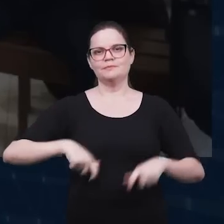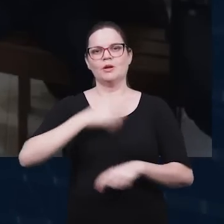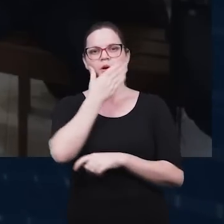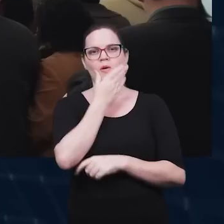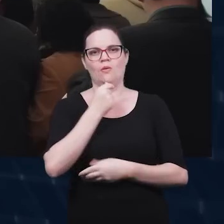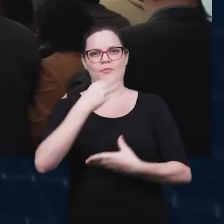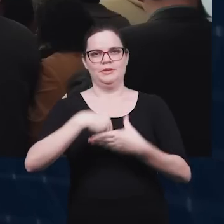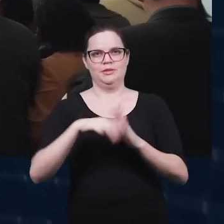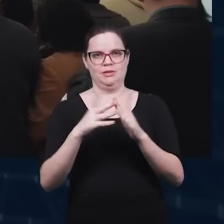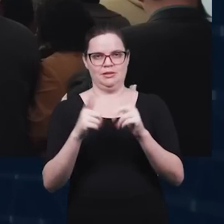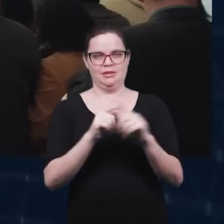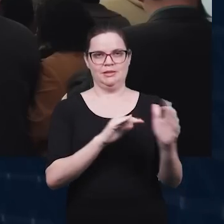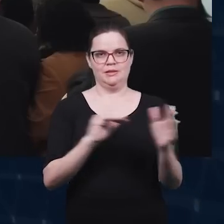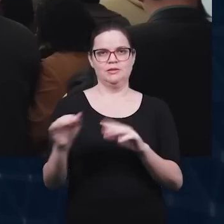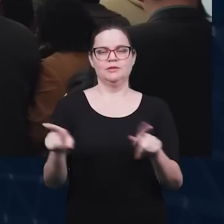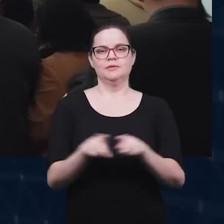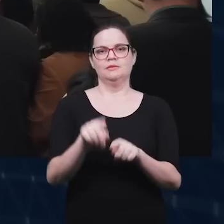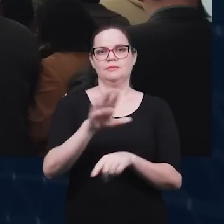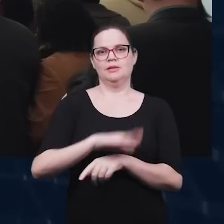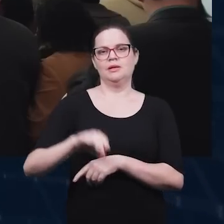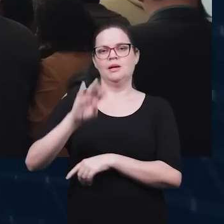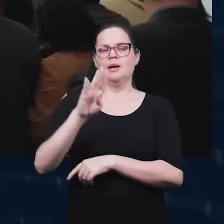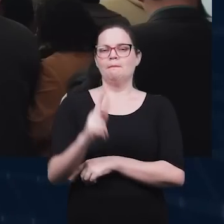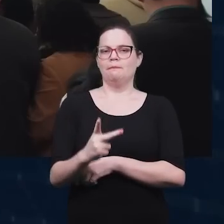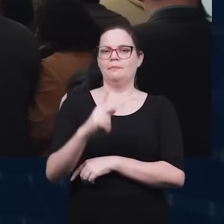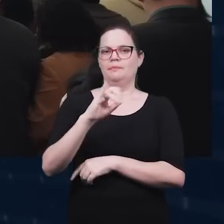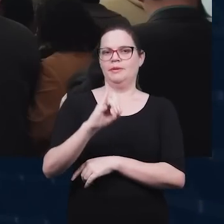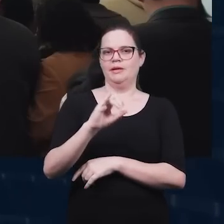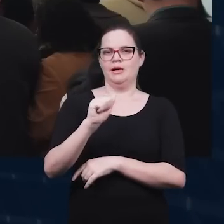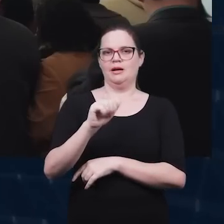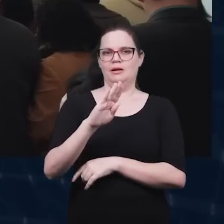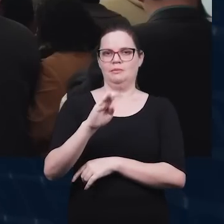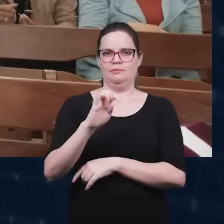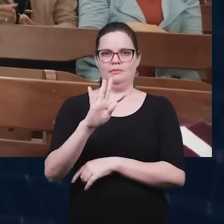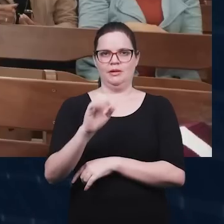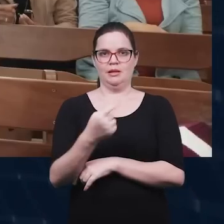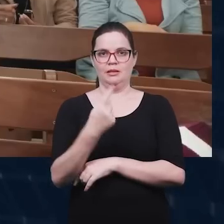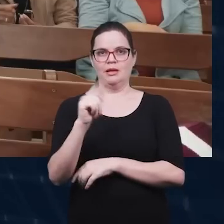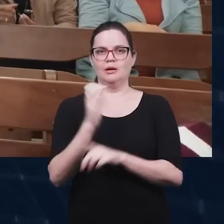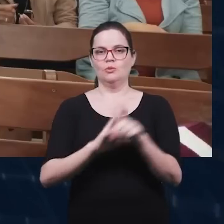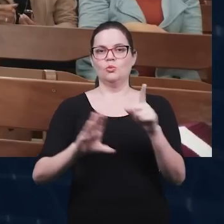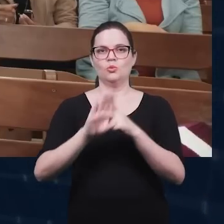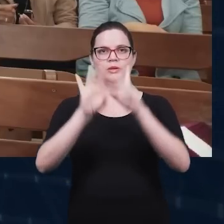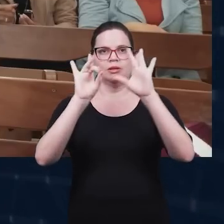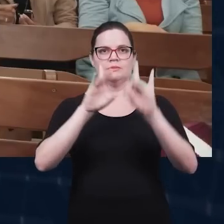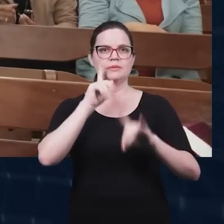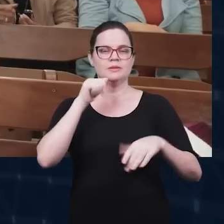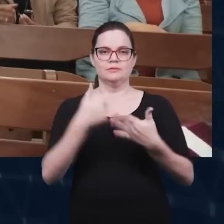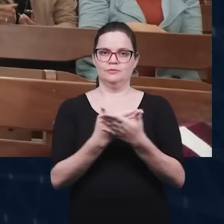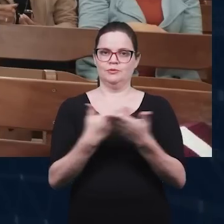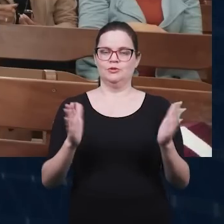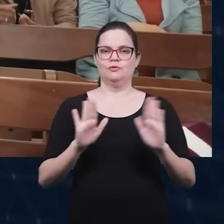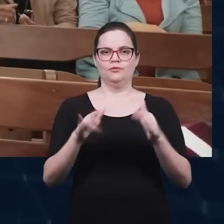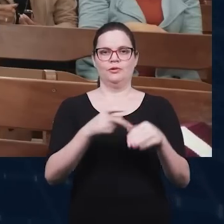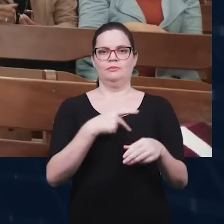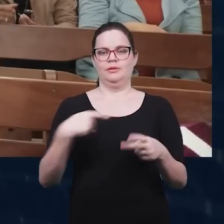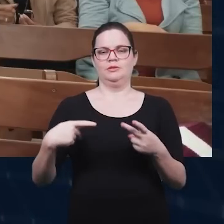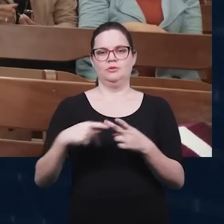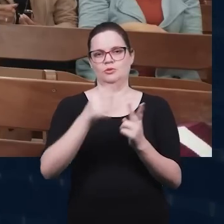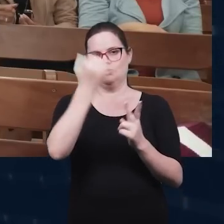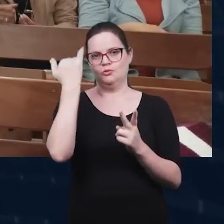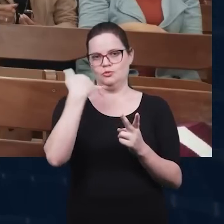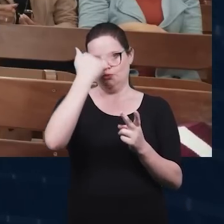do Senhor. E na região de Piabetá, aconteceu um culto especial com ceia para os pastores, ungidos,